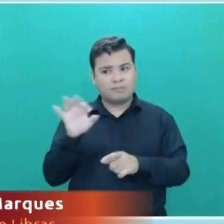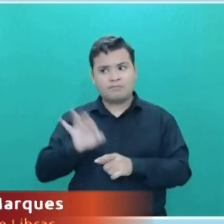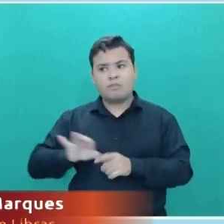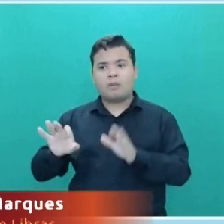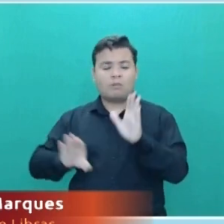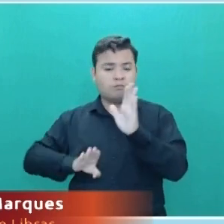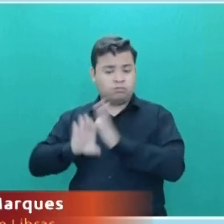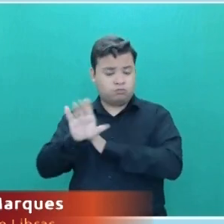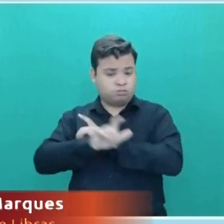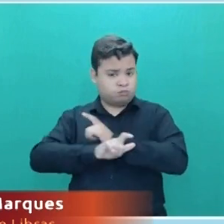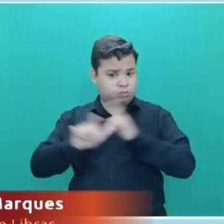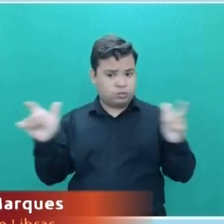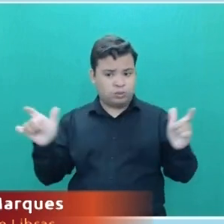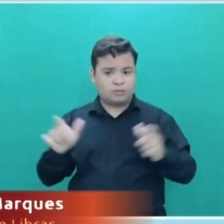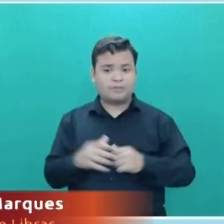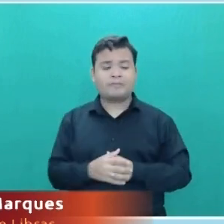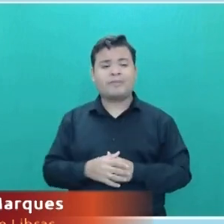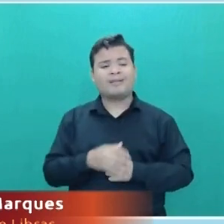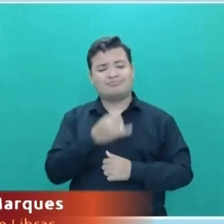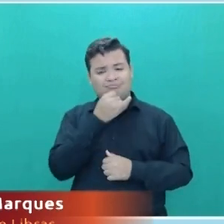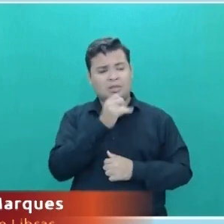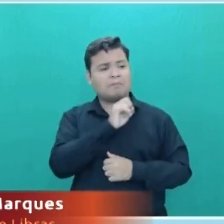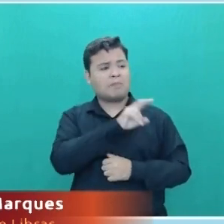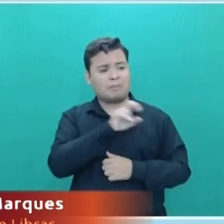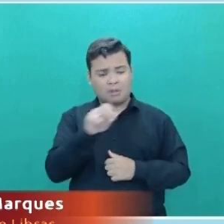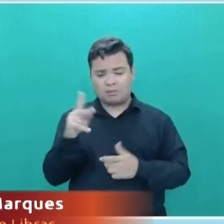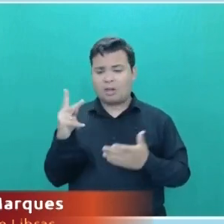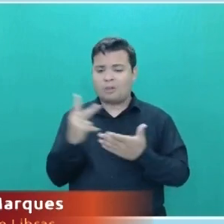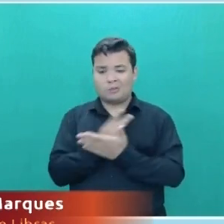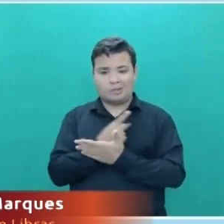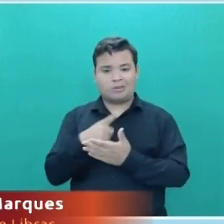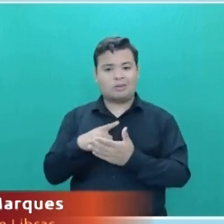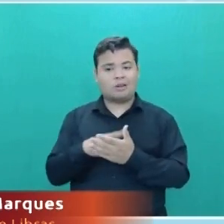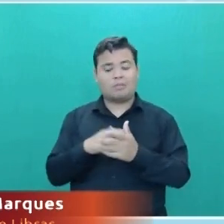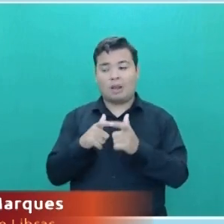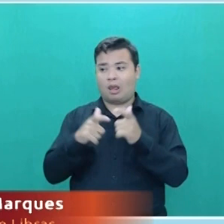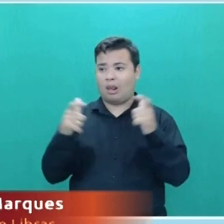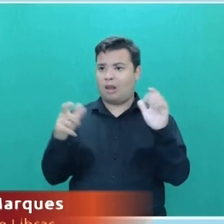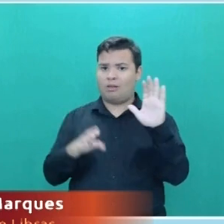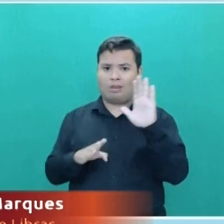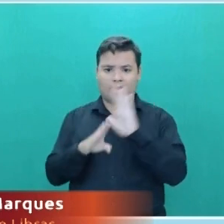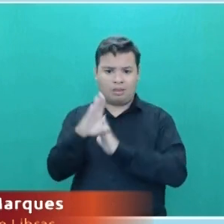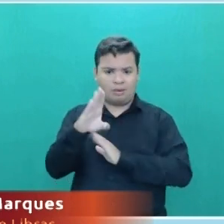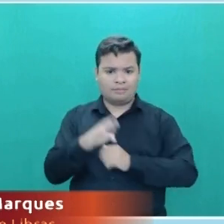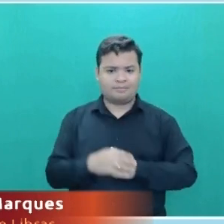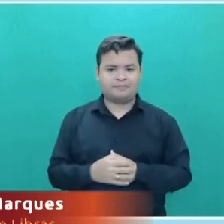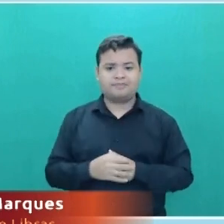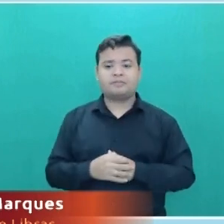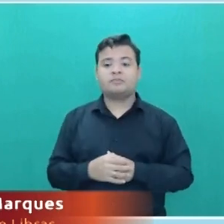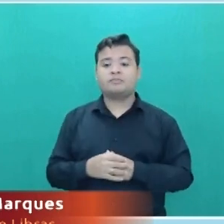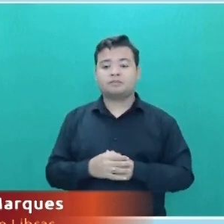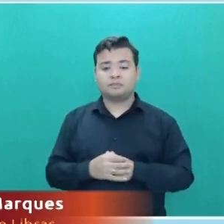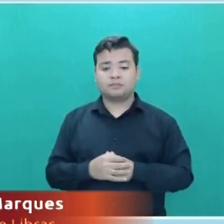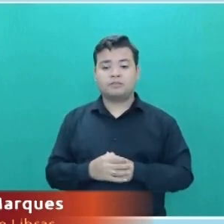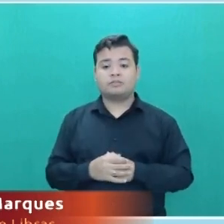todos esses casos existem, são números crescentes, e quem está no polo ativo, né, porque quem pratica